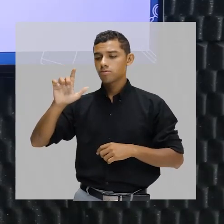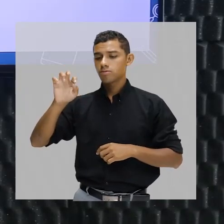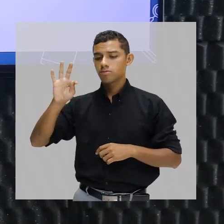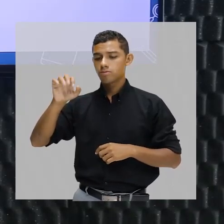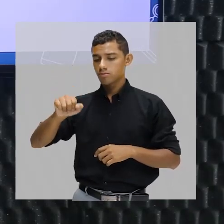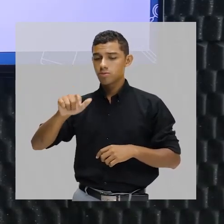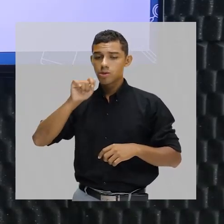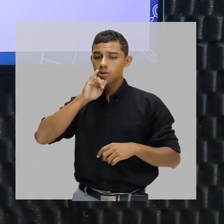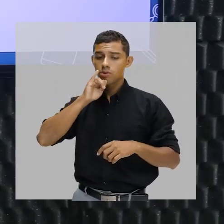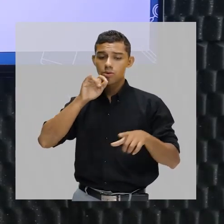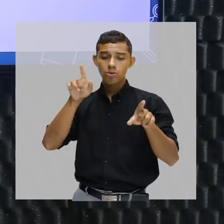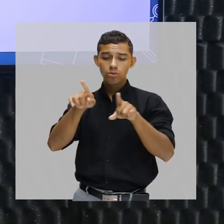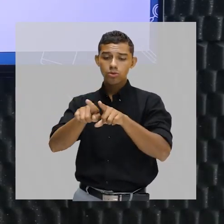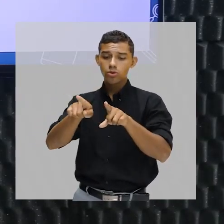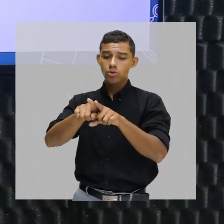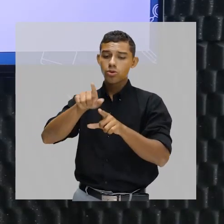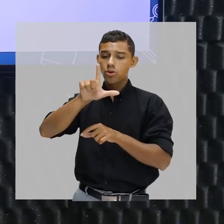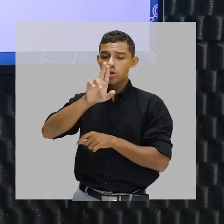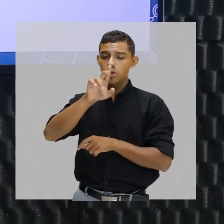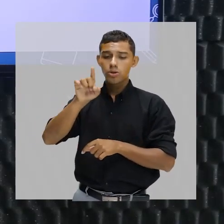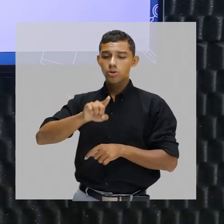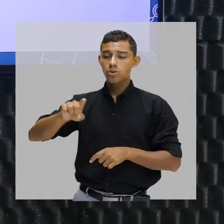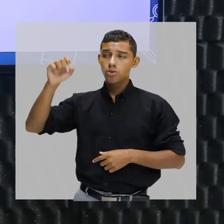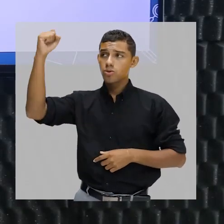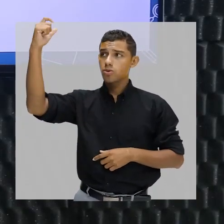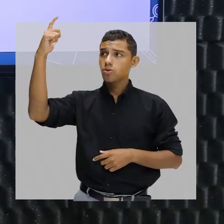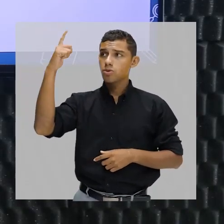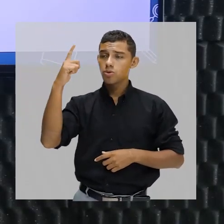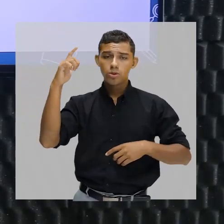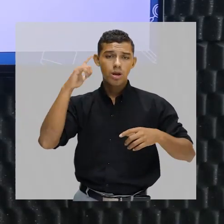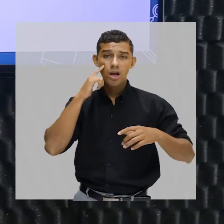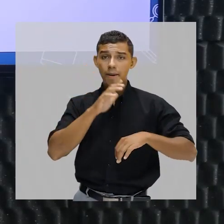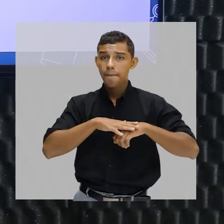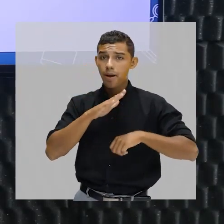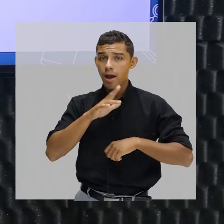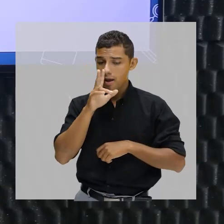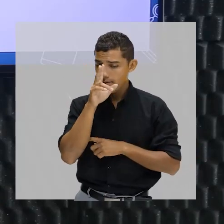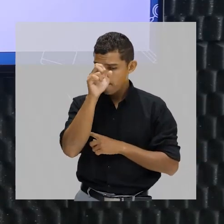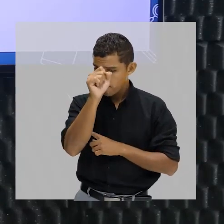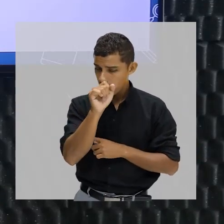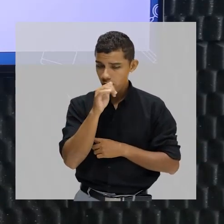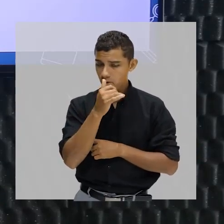luz solar, certo? Logicamente que numa categoria energética um pouquinho maior,